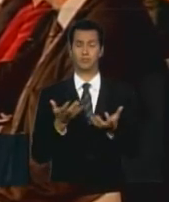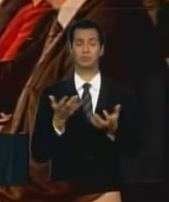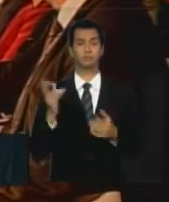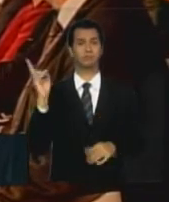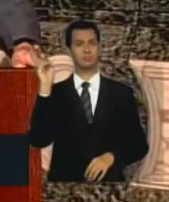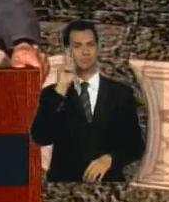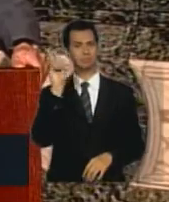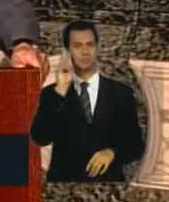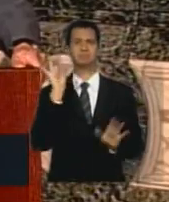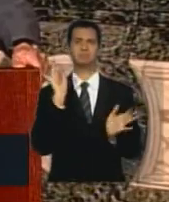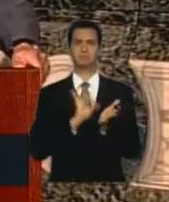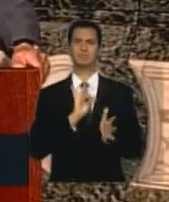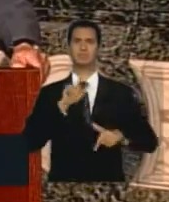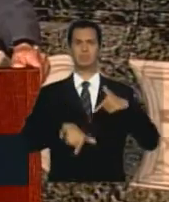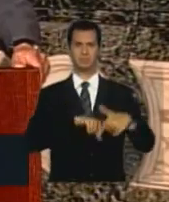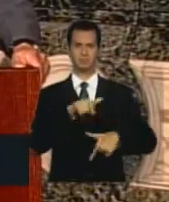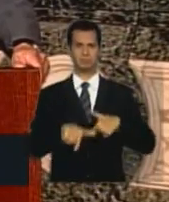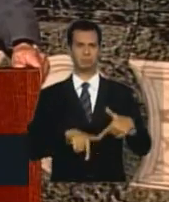muito competente